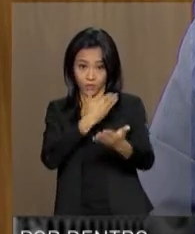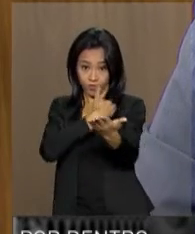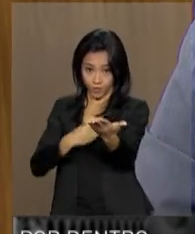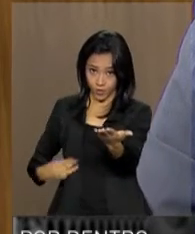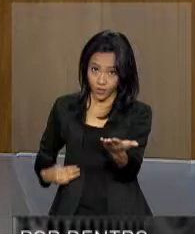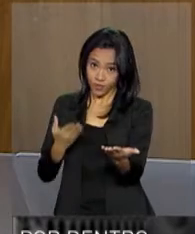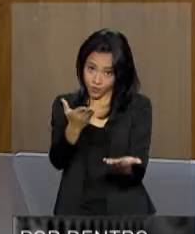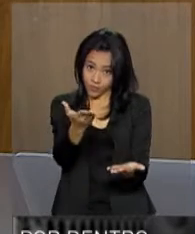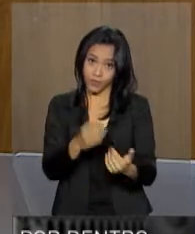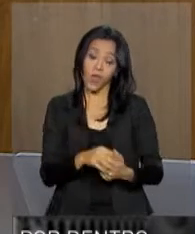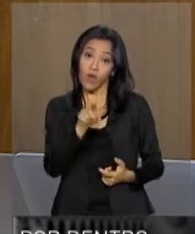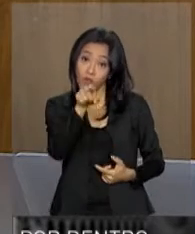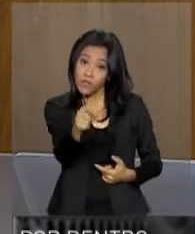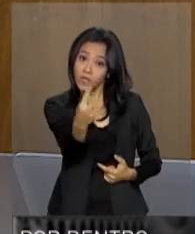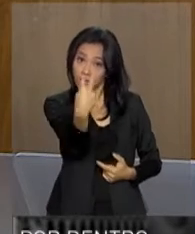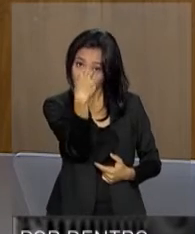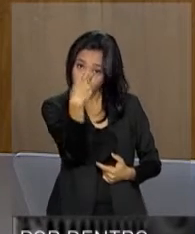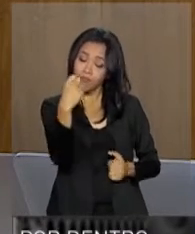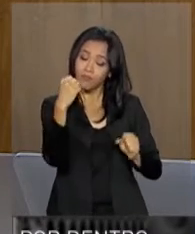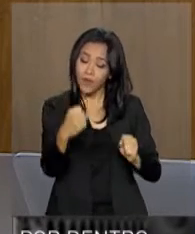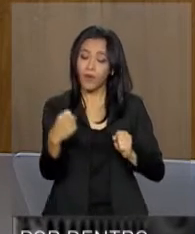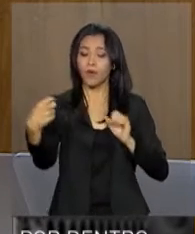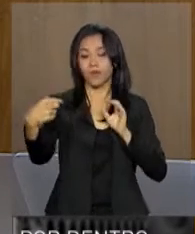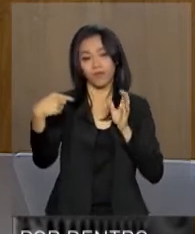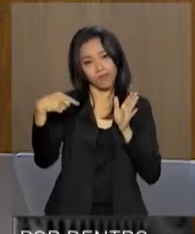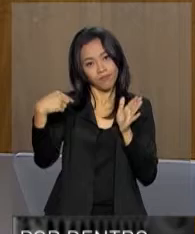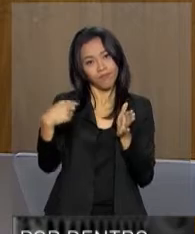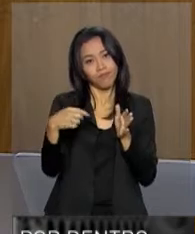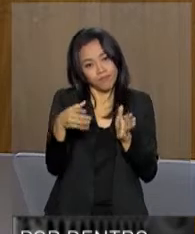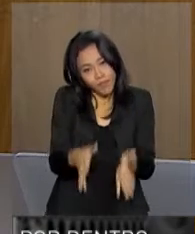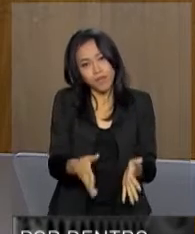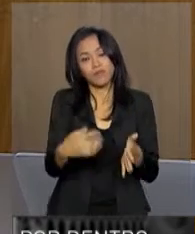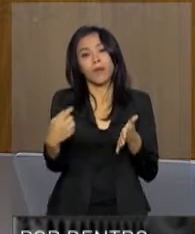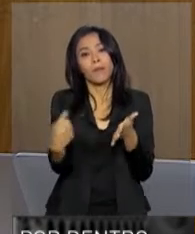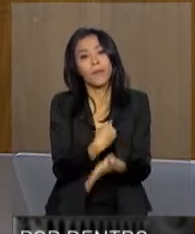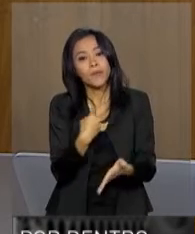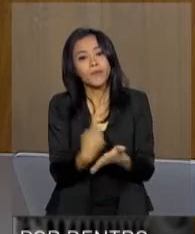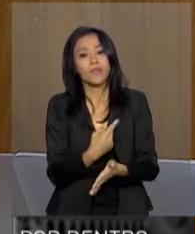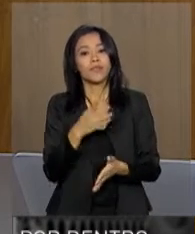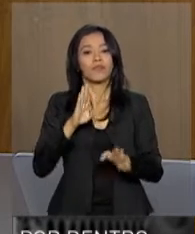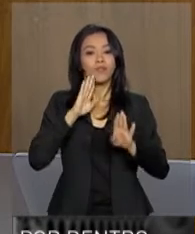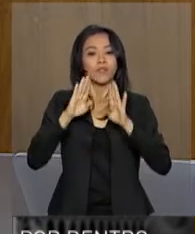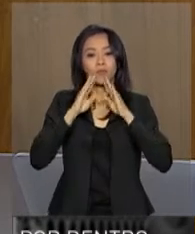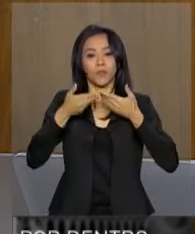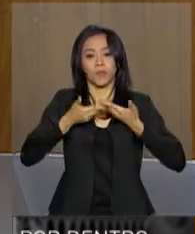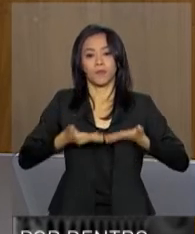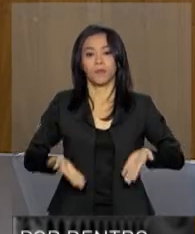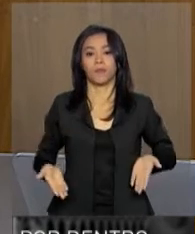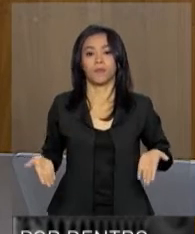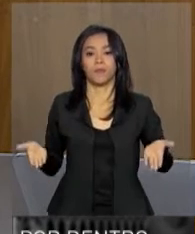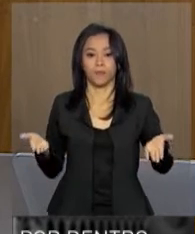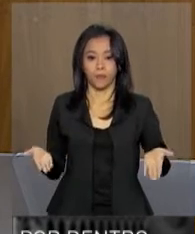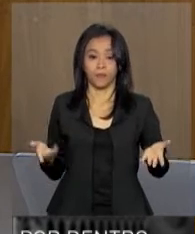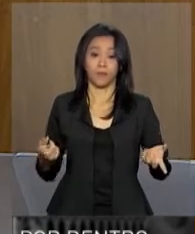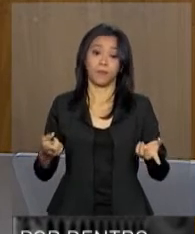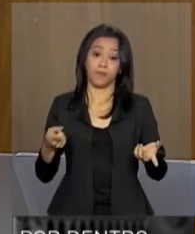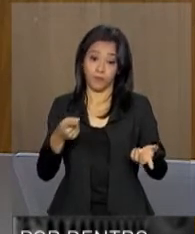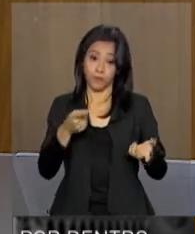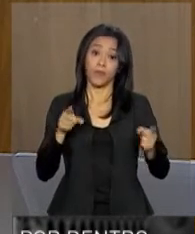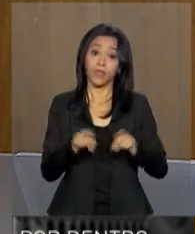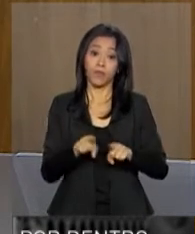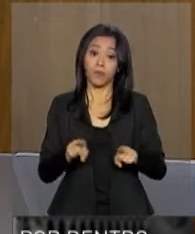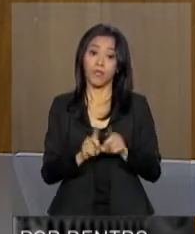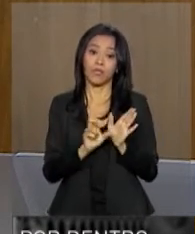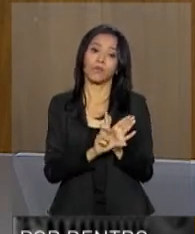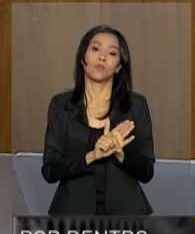você que nos assiste pode participar também enviando sua pergunta pelo facebook.com barra palácio do planalto pelo twitter